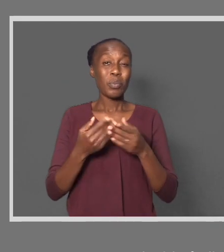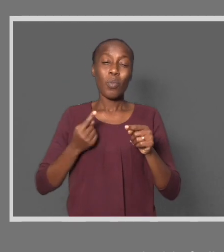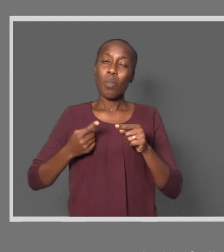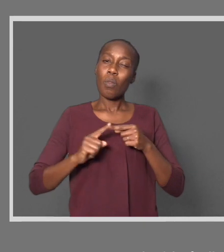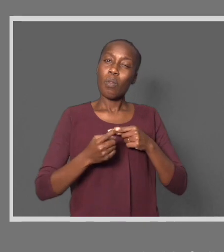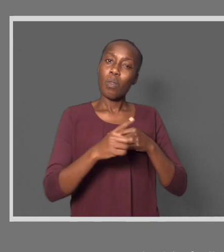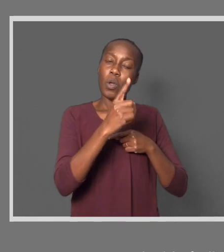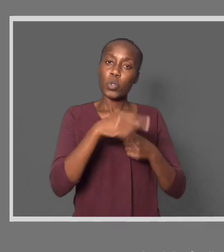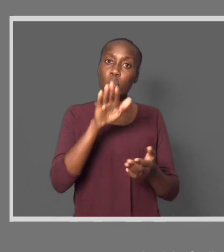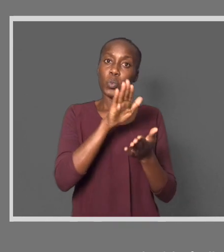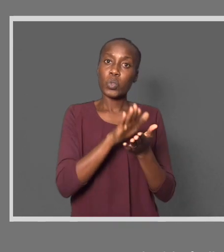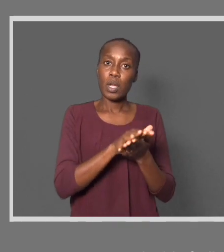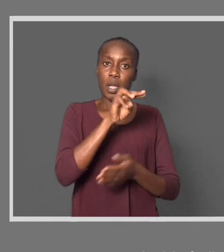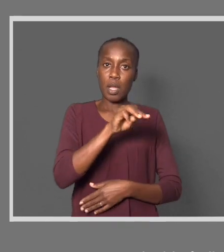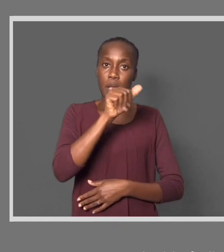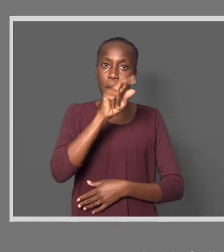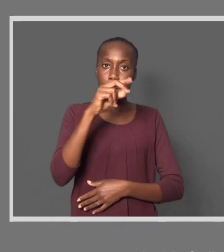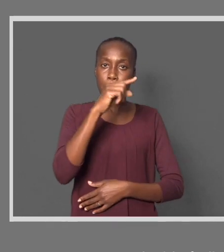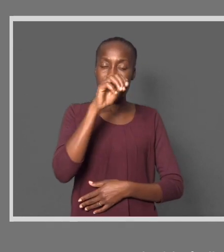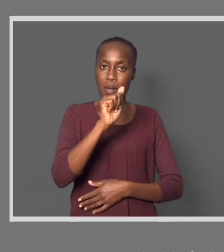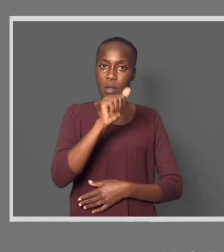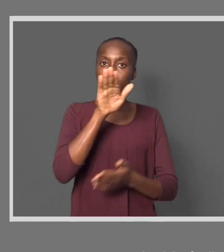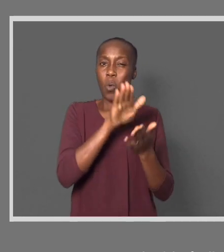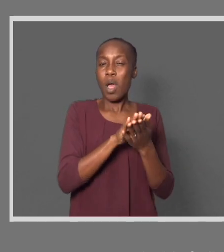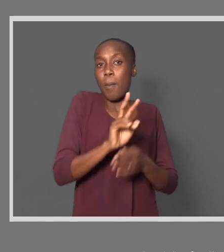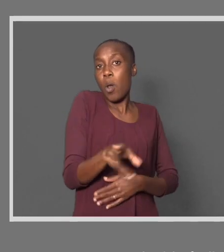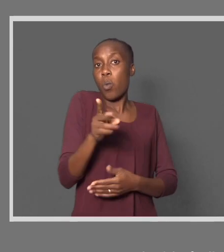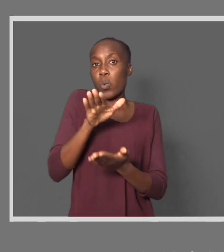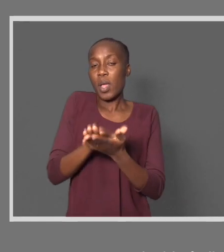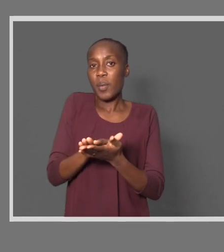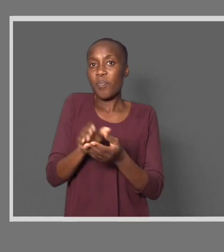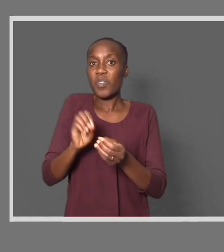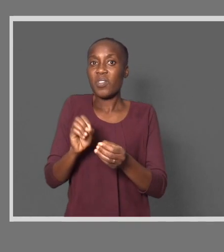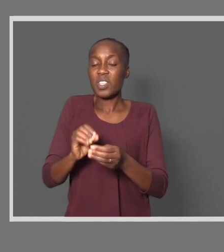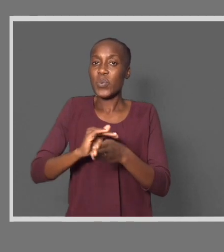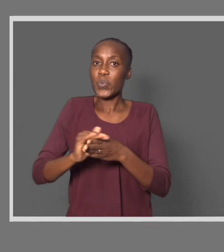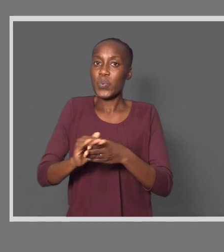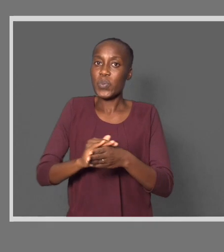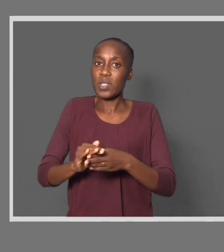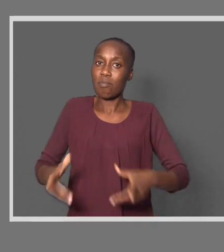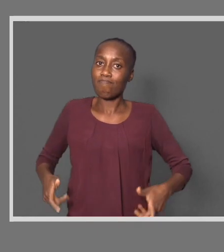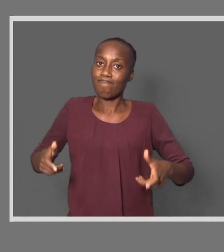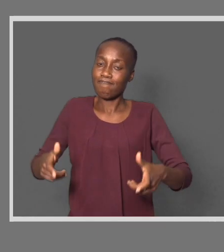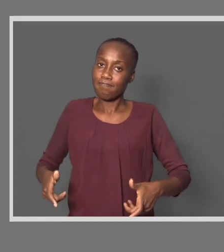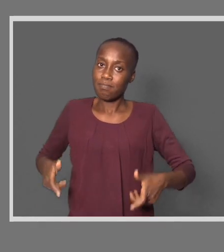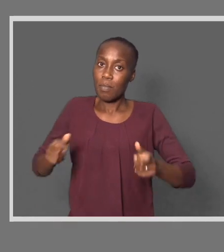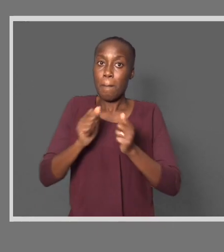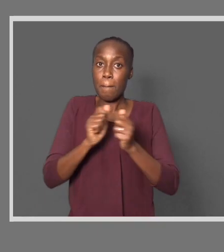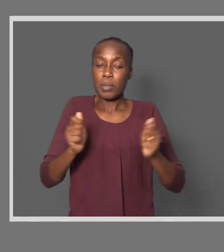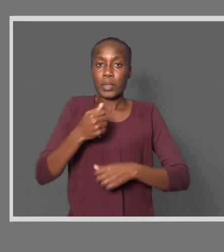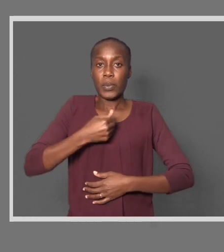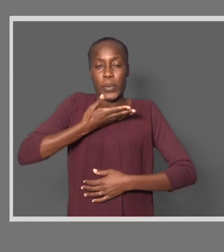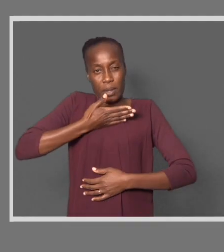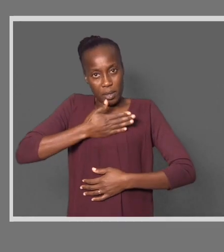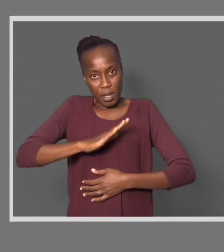devido da distância saindo da manga mascarei até a Hunga África com 3 ciclos mas sei que